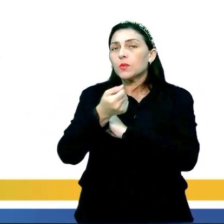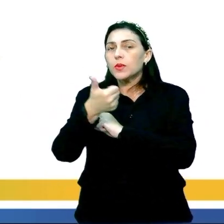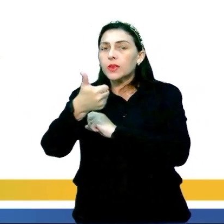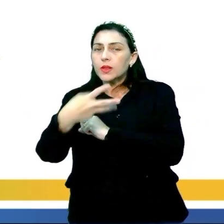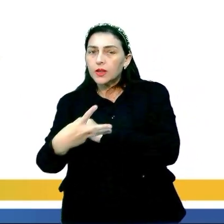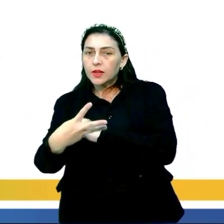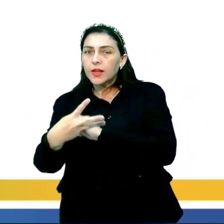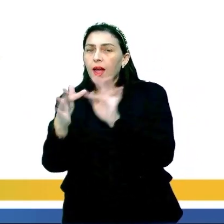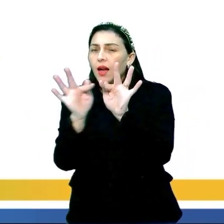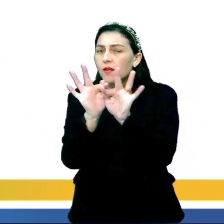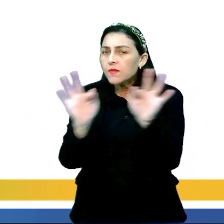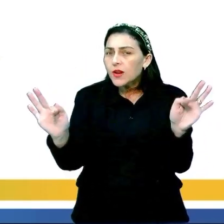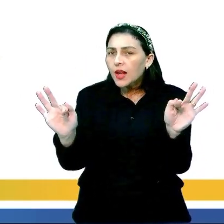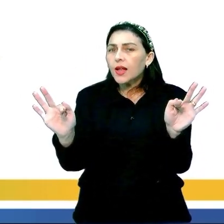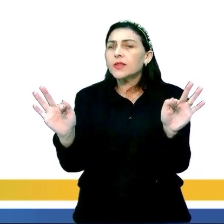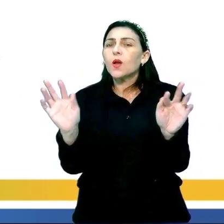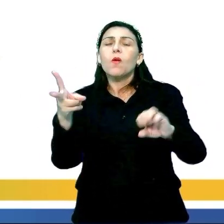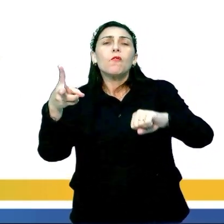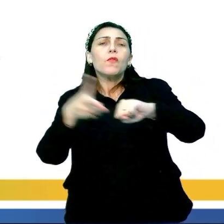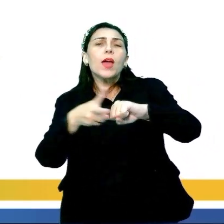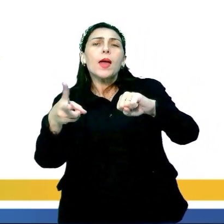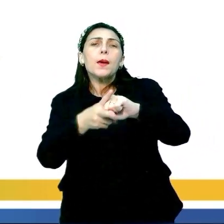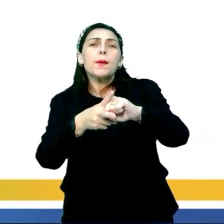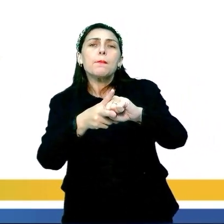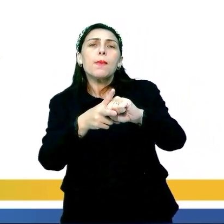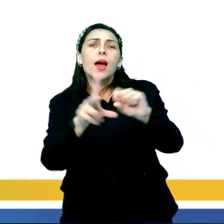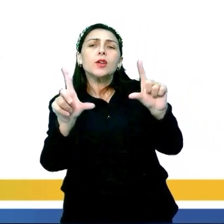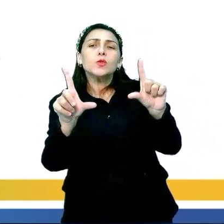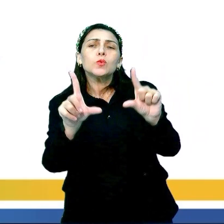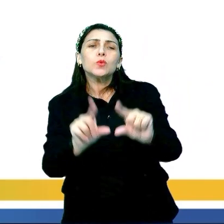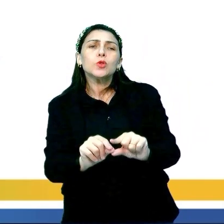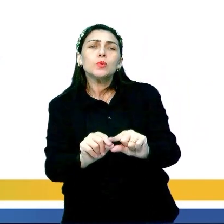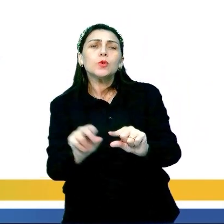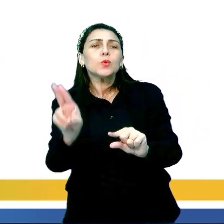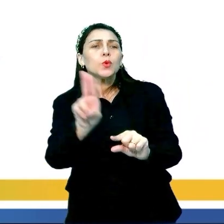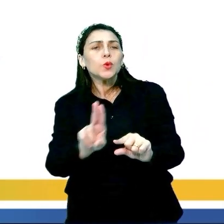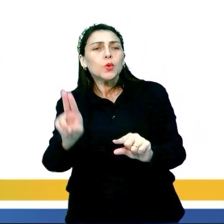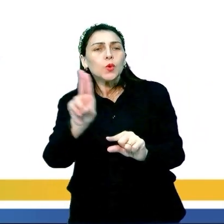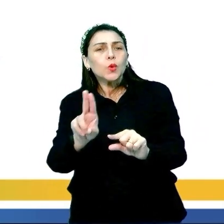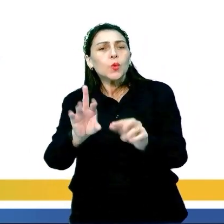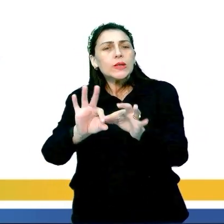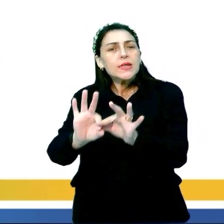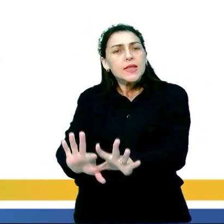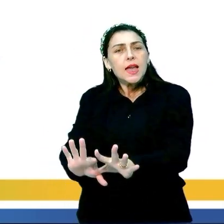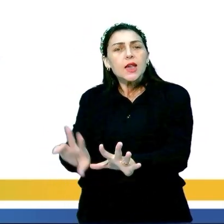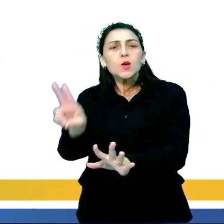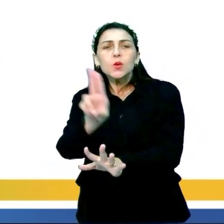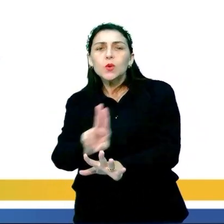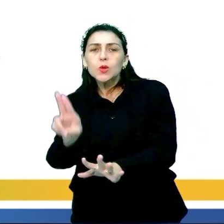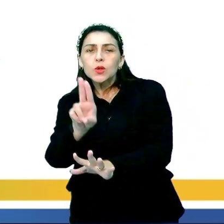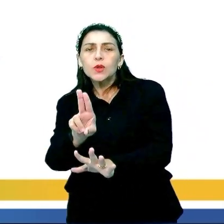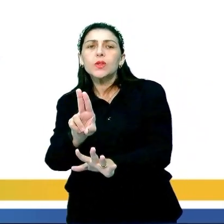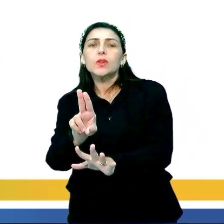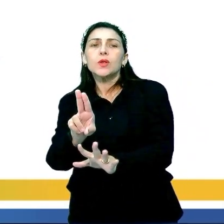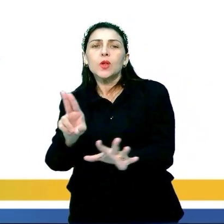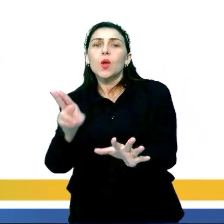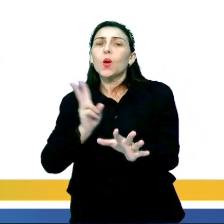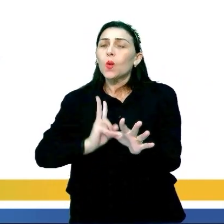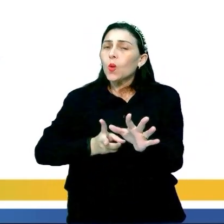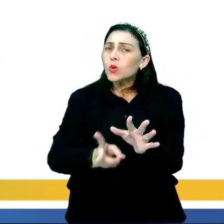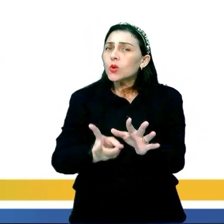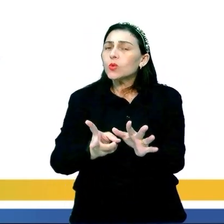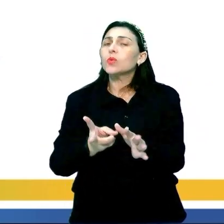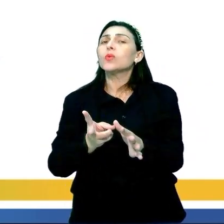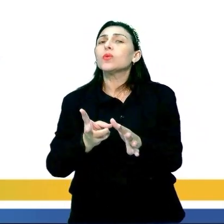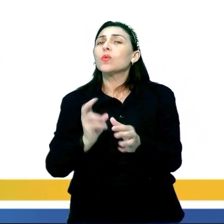de 2013. As frases com as formas verbais diminua, use, deixe e